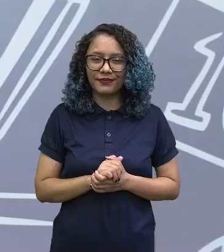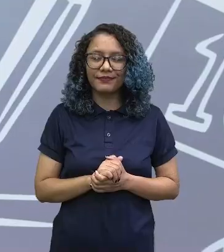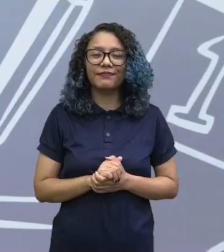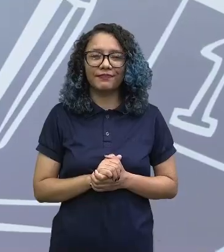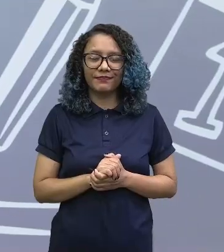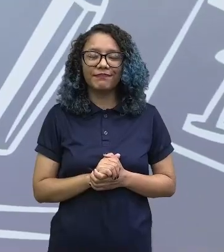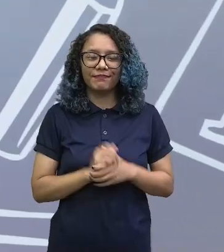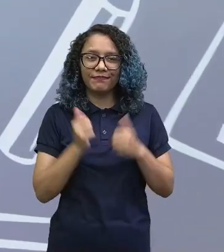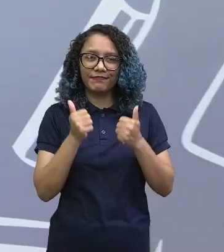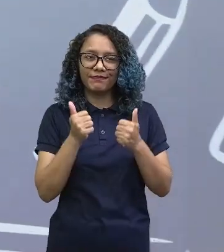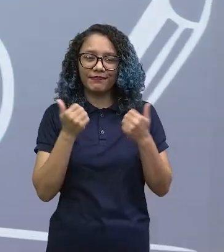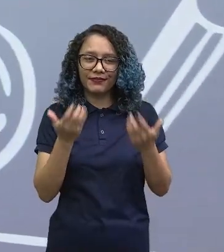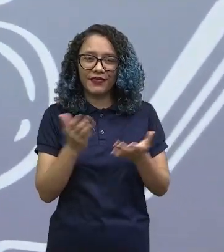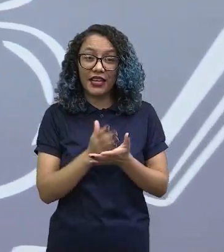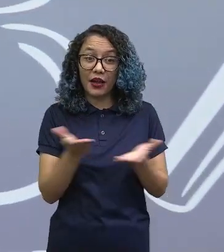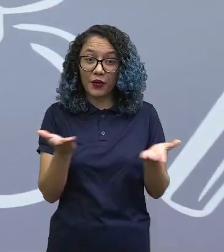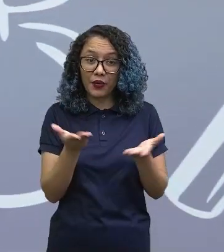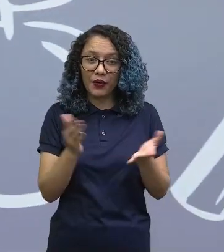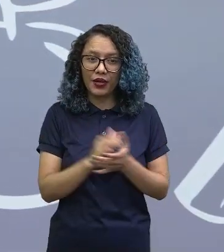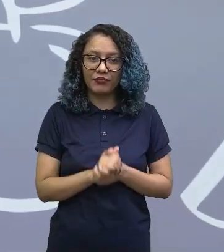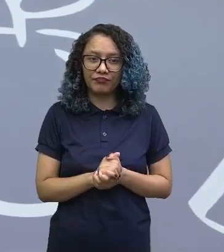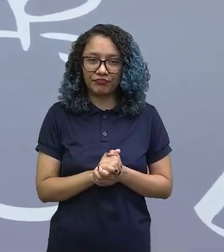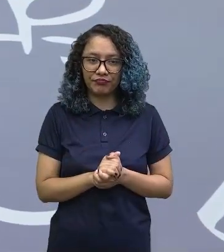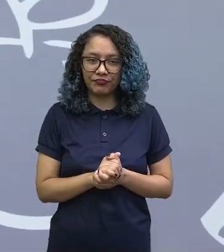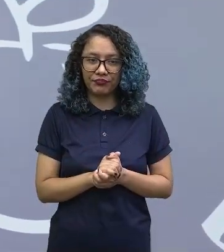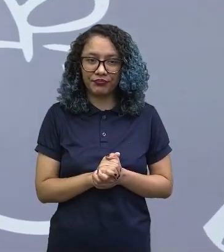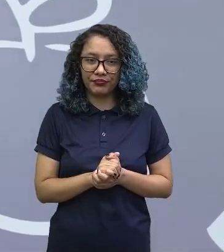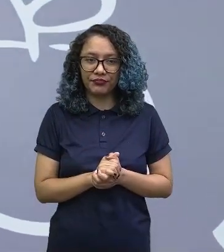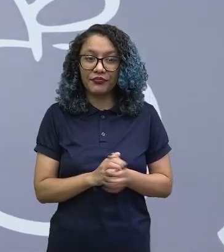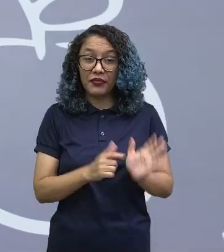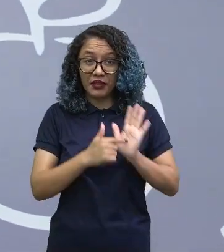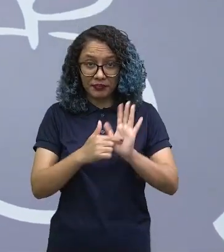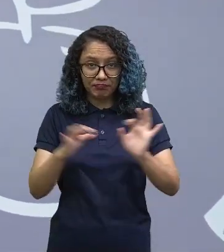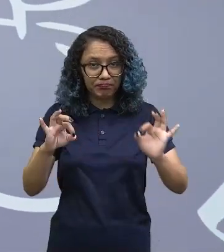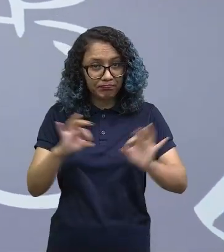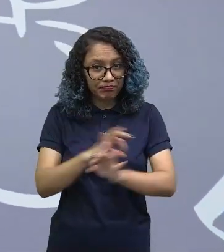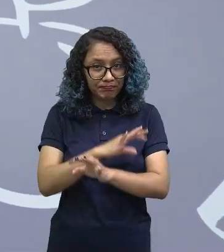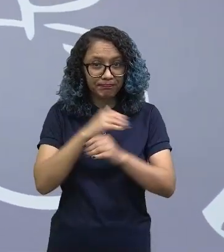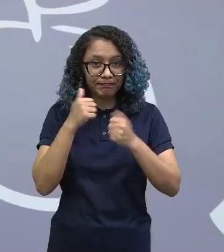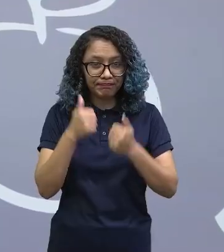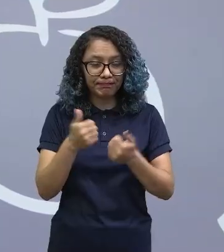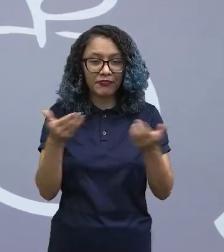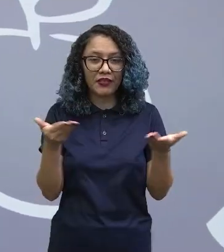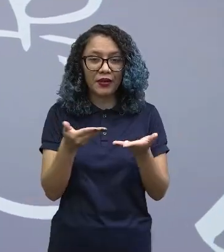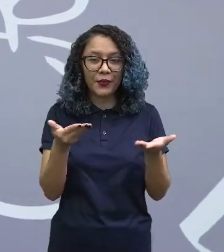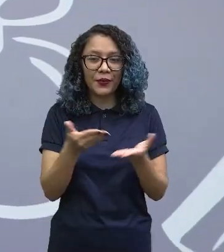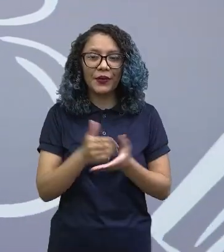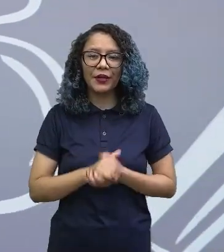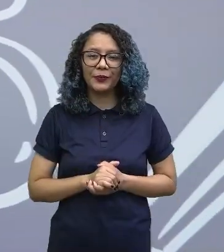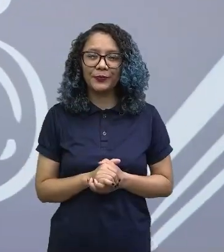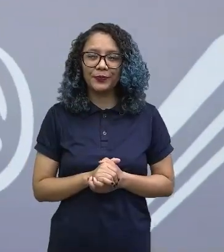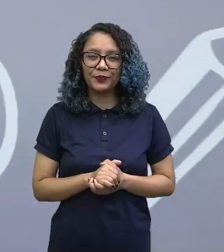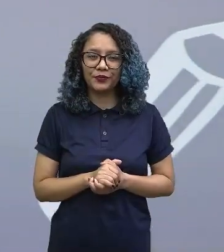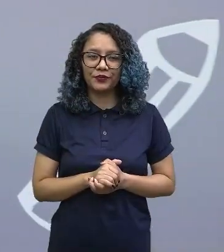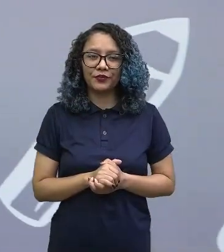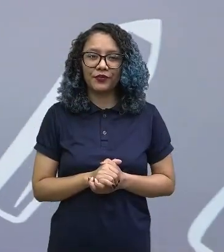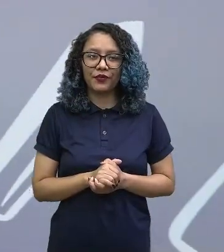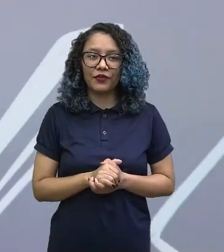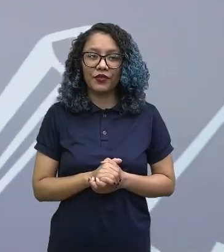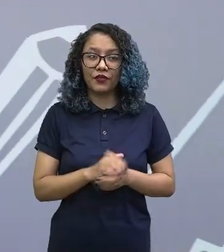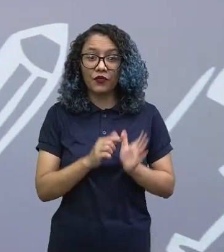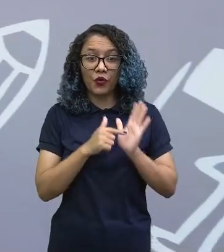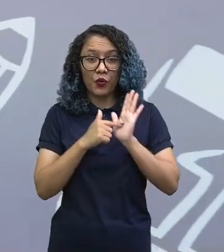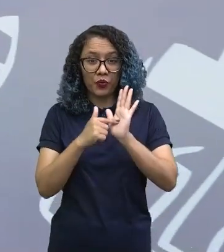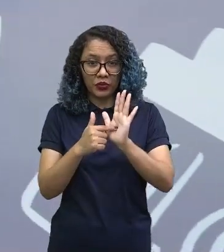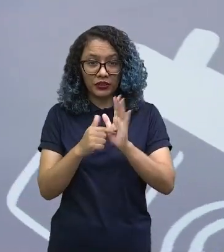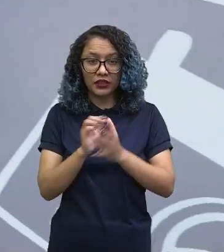Muito bem! E agora que já estamos apresentadas, vamos conhecer o nosso